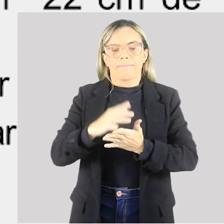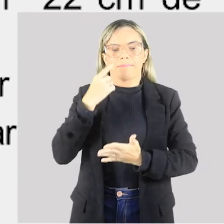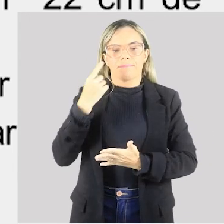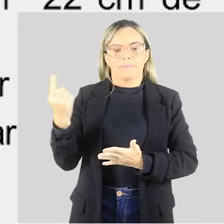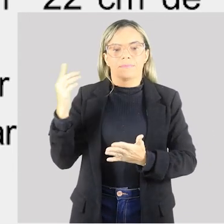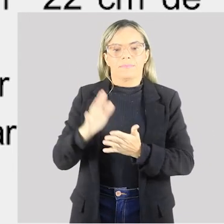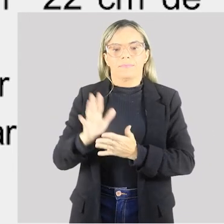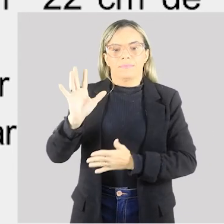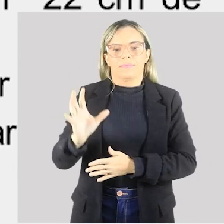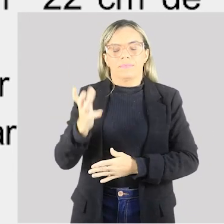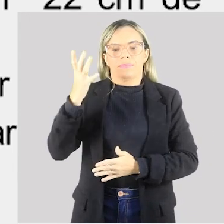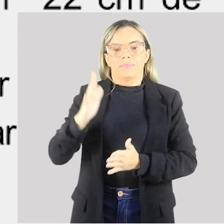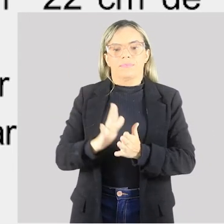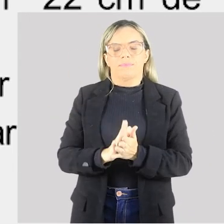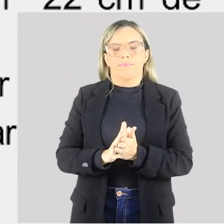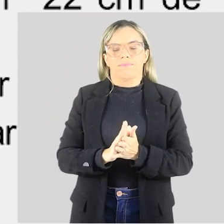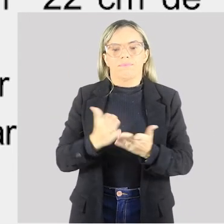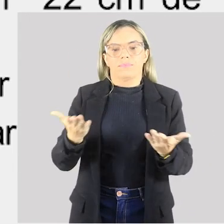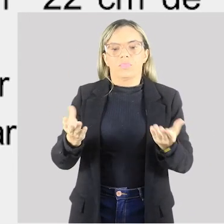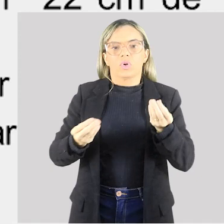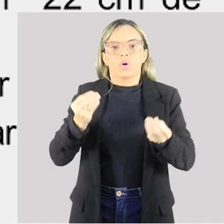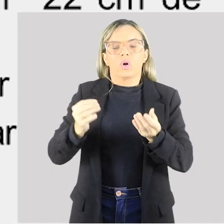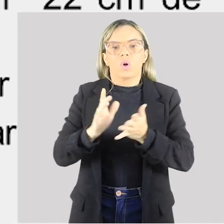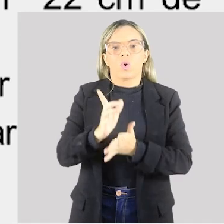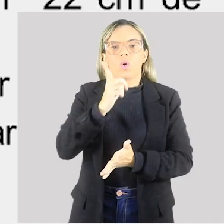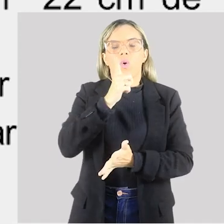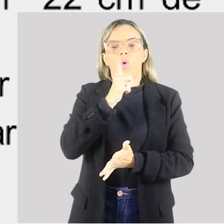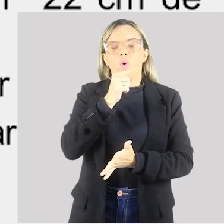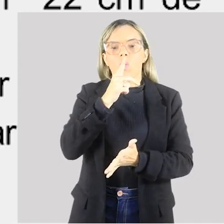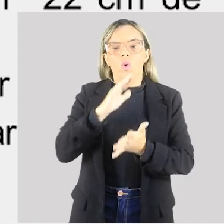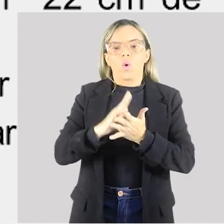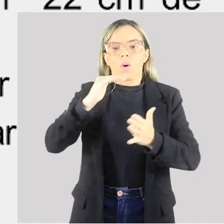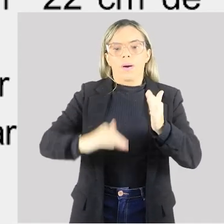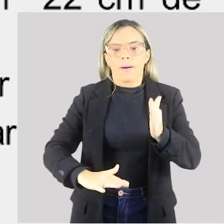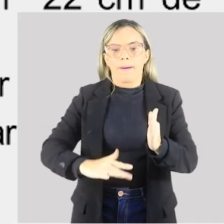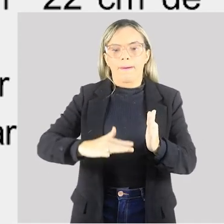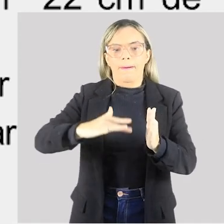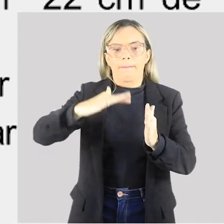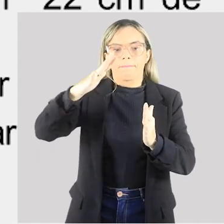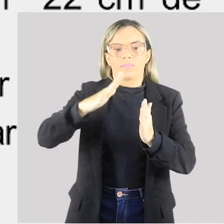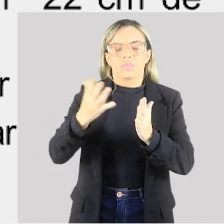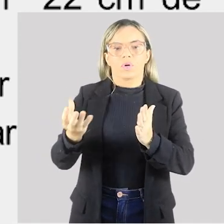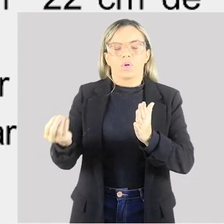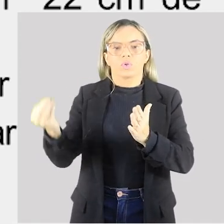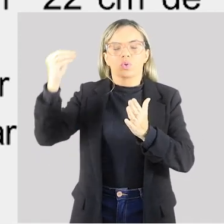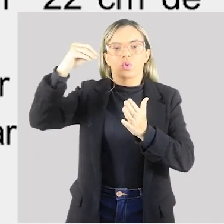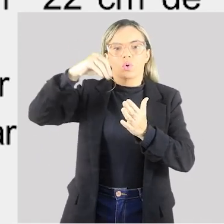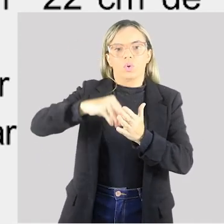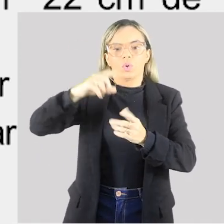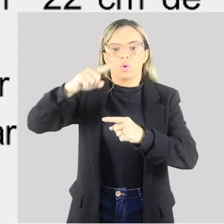O que aconteceria com o nível da água se colocássemos um objeto